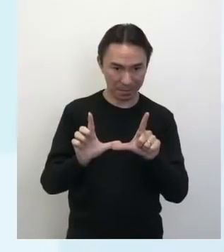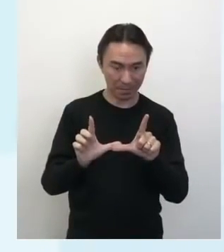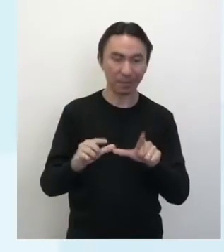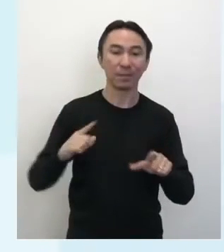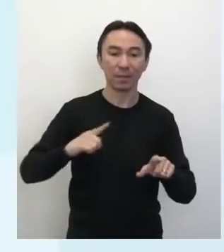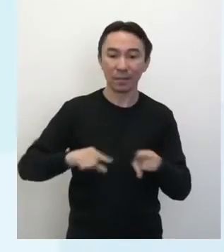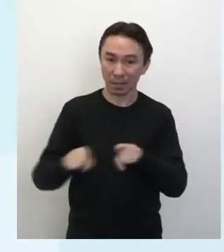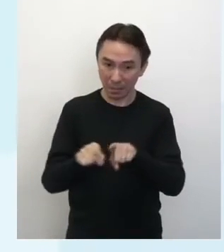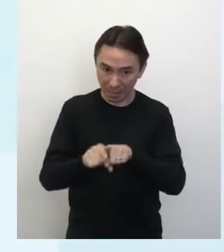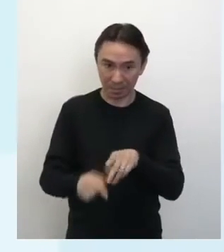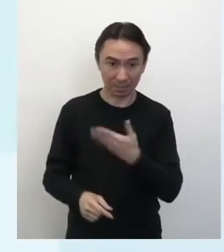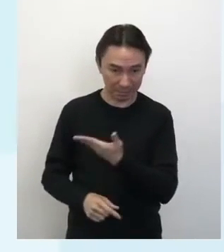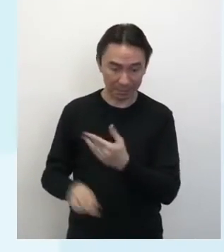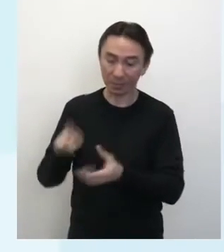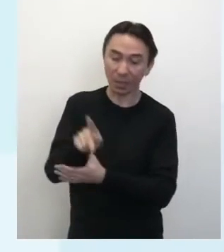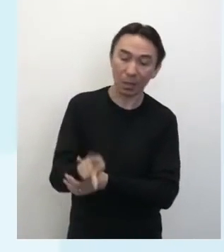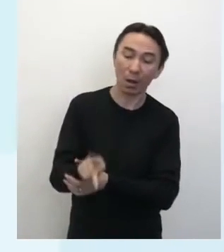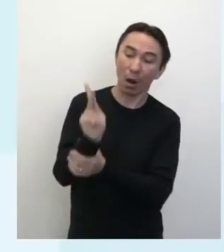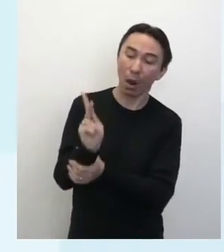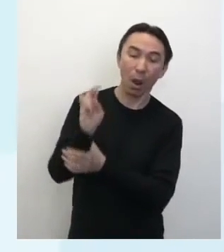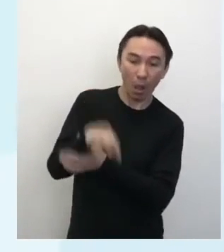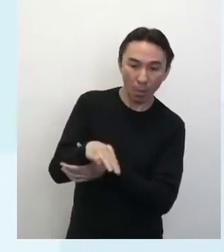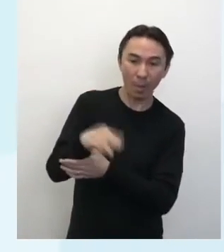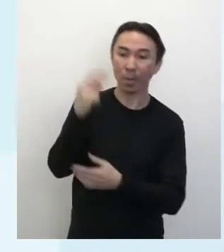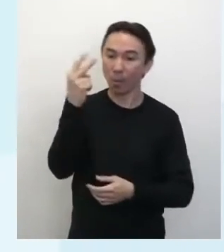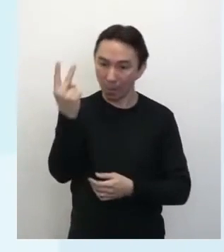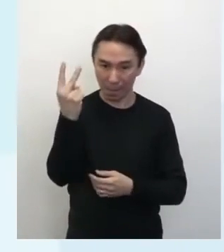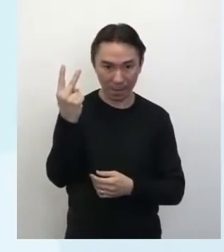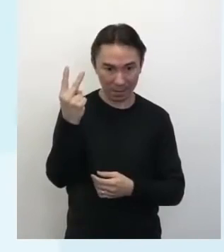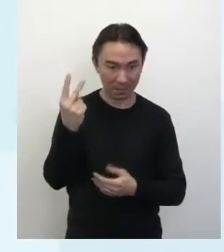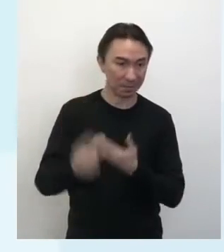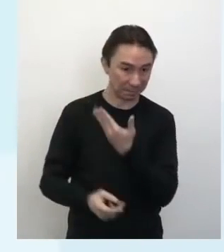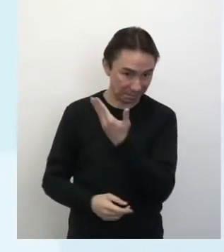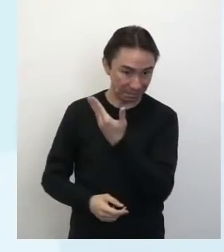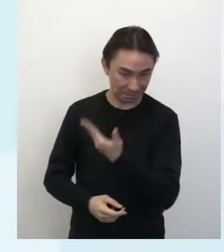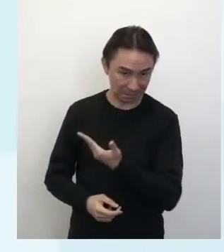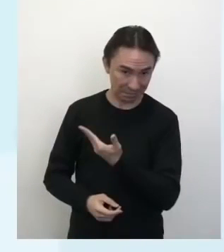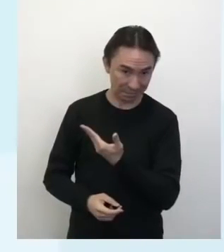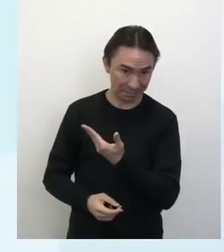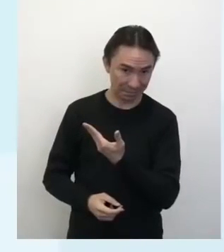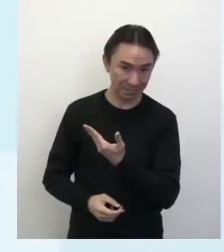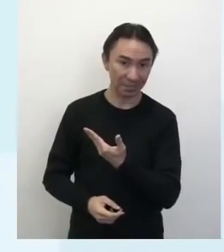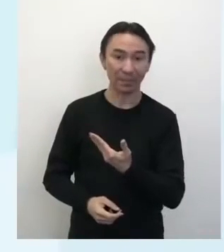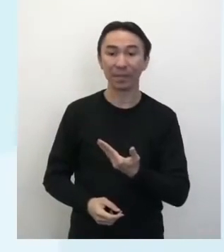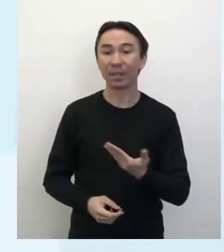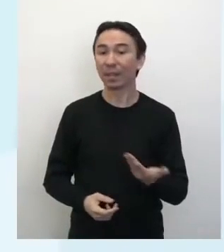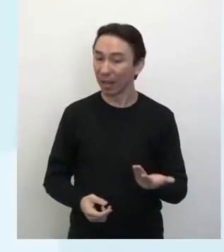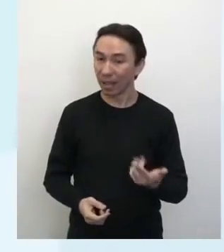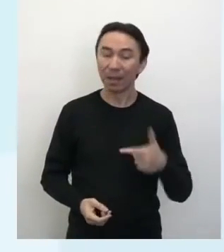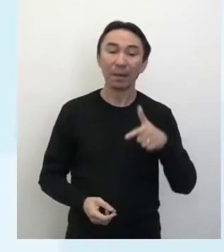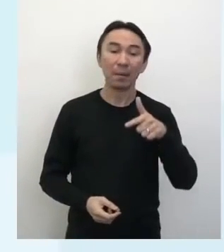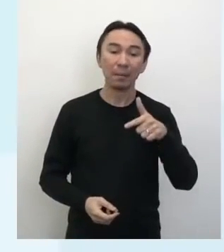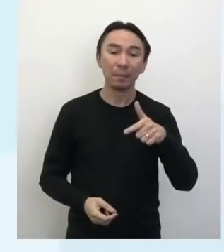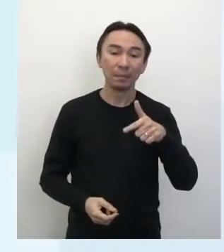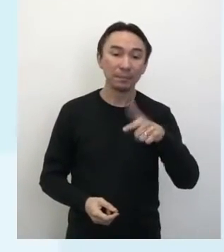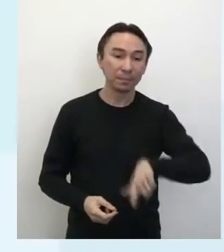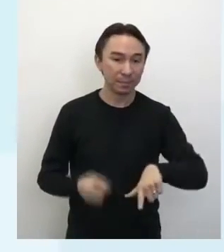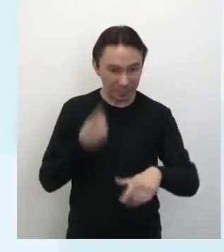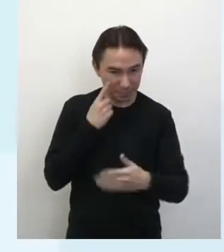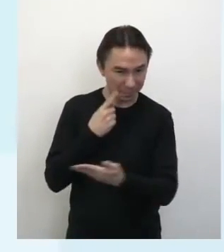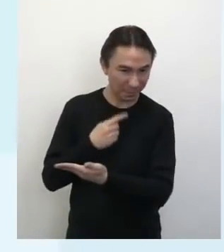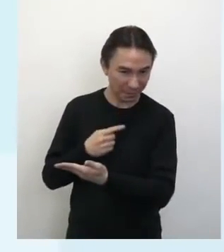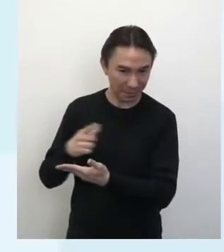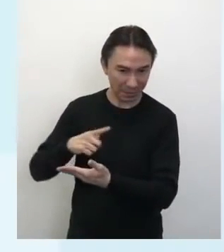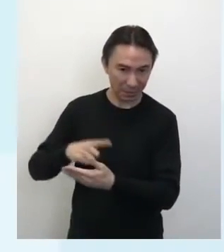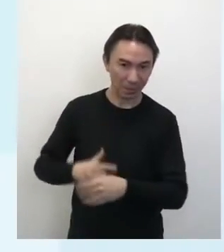quadrado, para um terrenão dentro do tamanho do Brasil, né? Nós temos aí o quilômetro